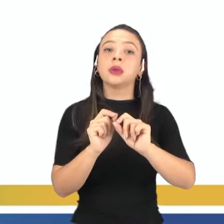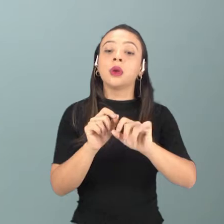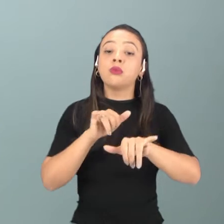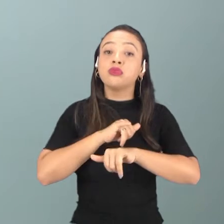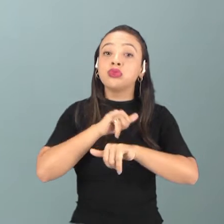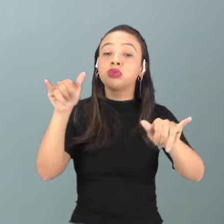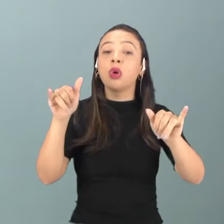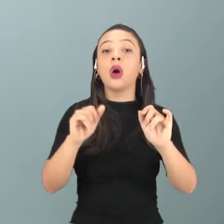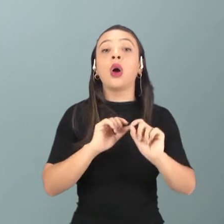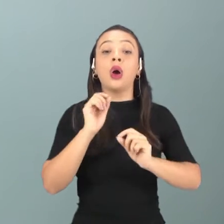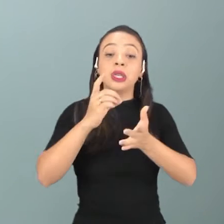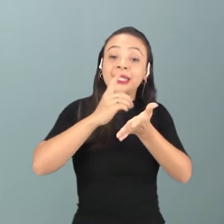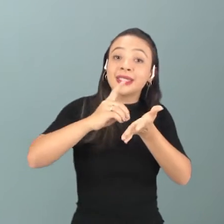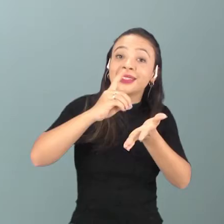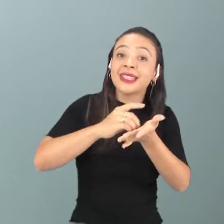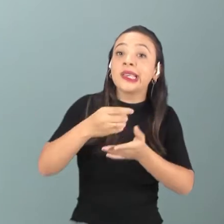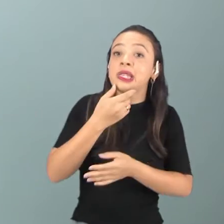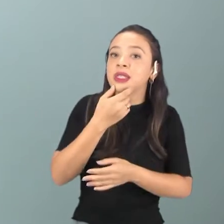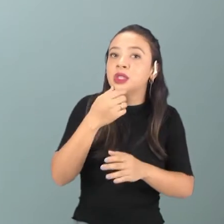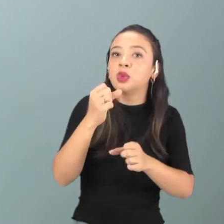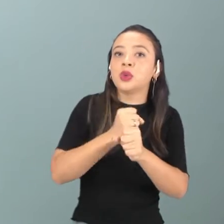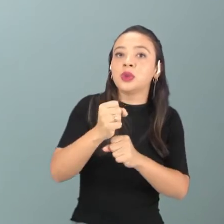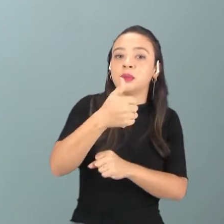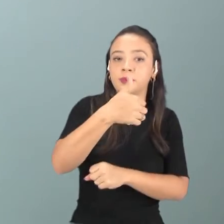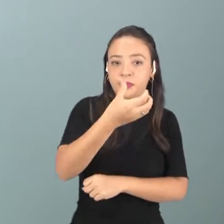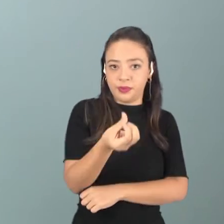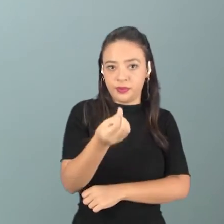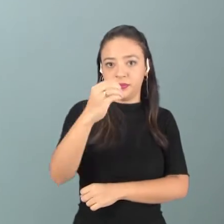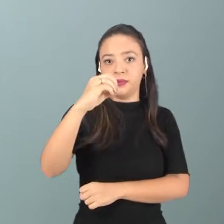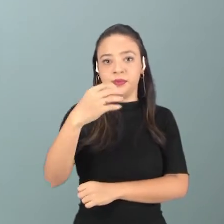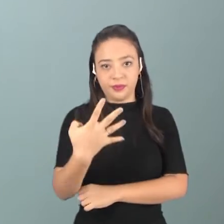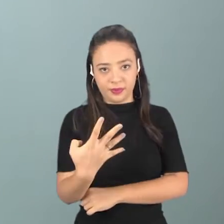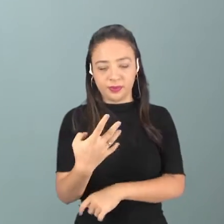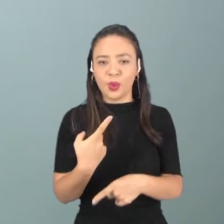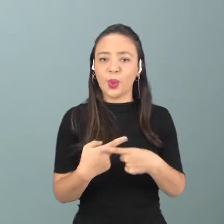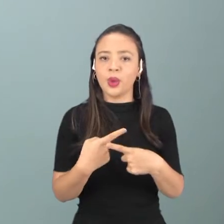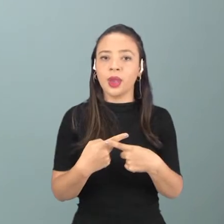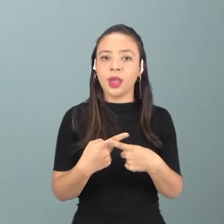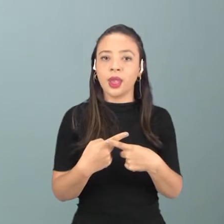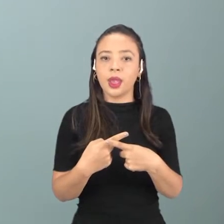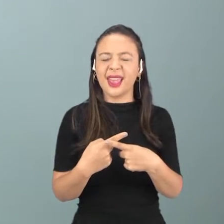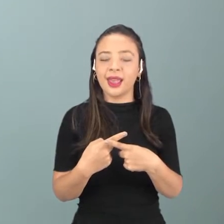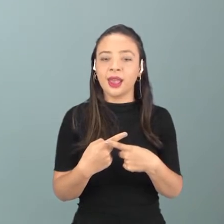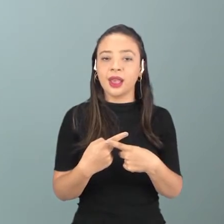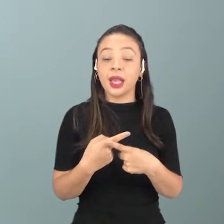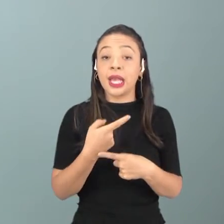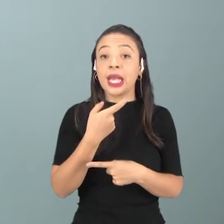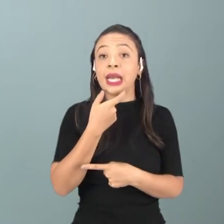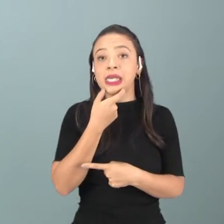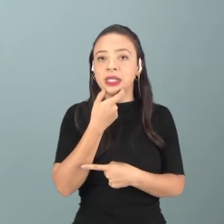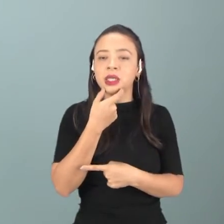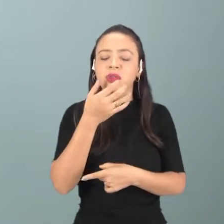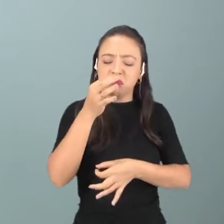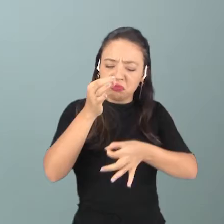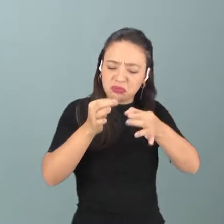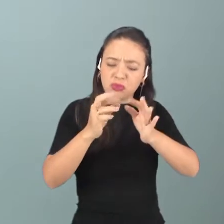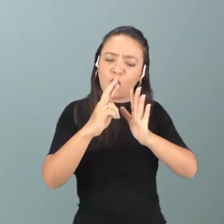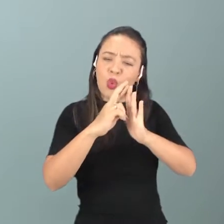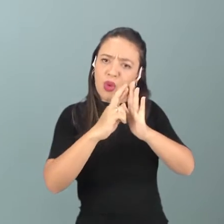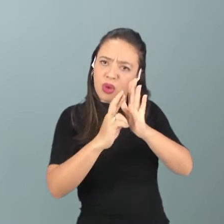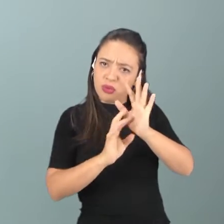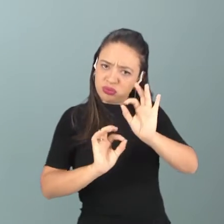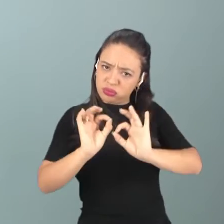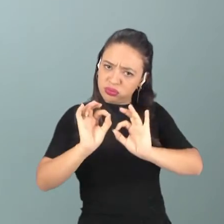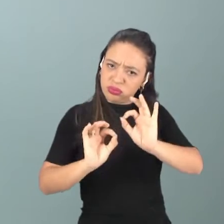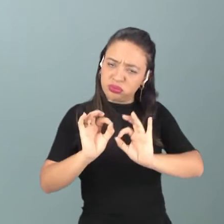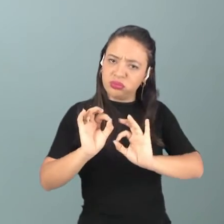dicionário inglês em 1604. Por quê? Com a língua, né, o idioma já acertado, a questão da pronúncia,